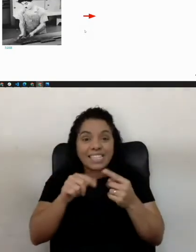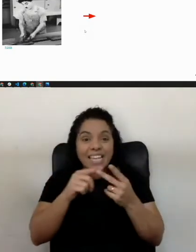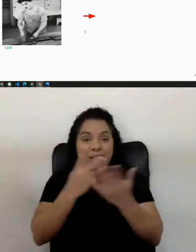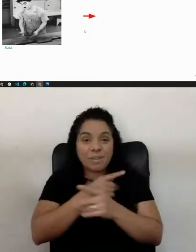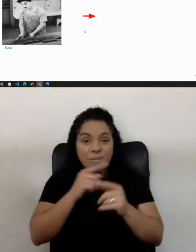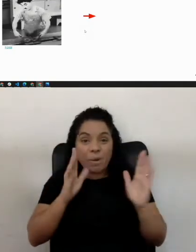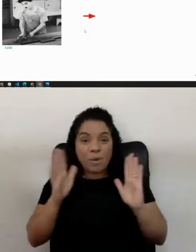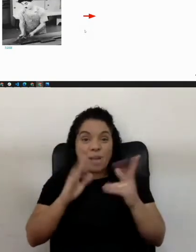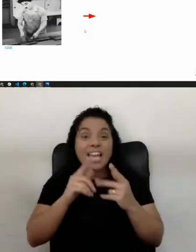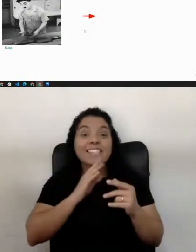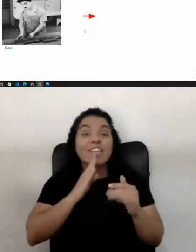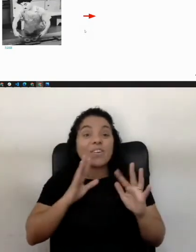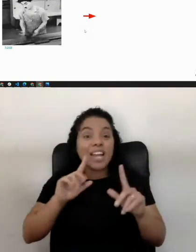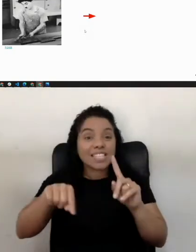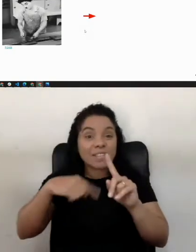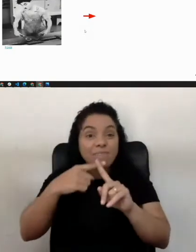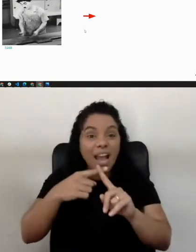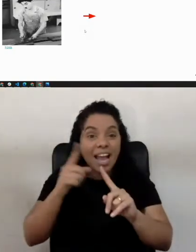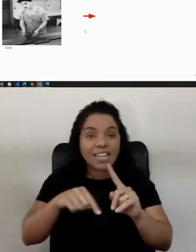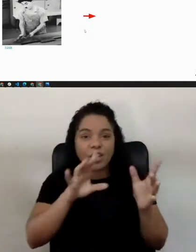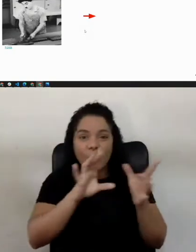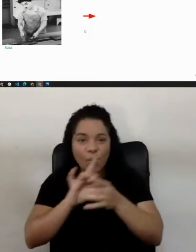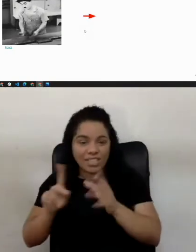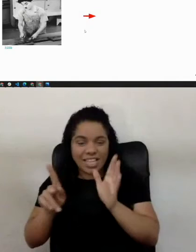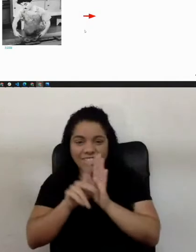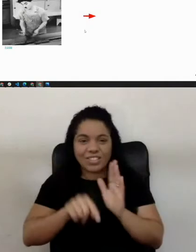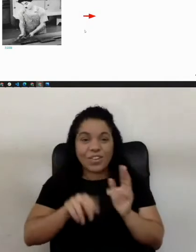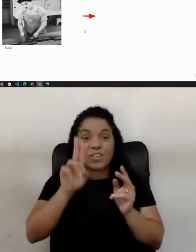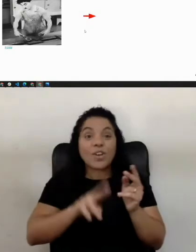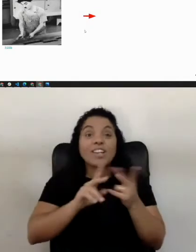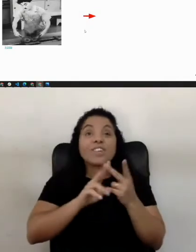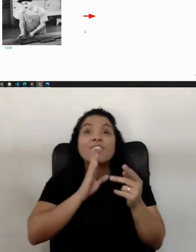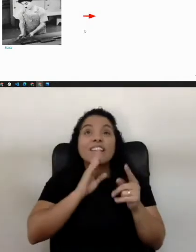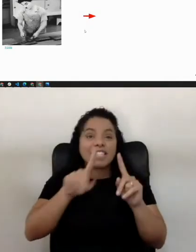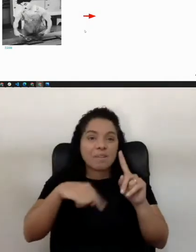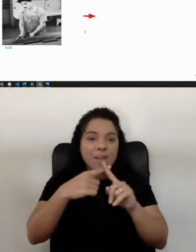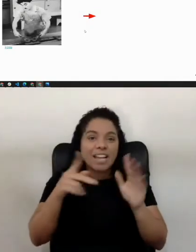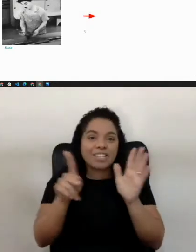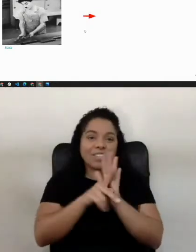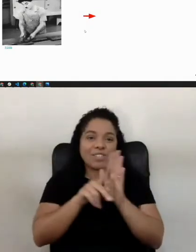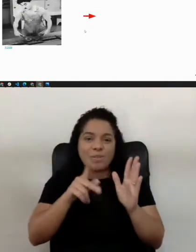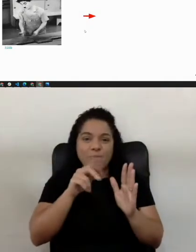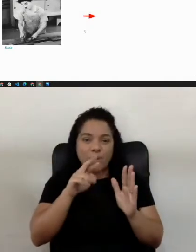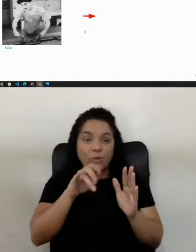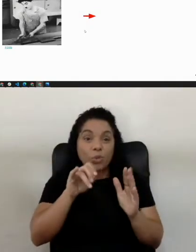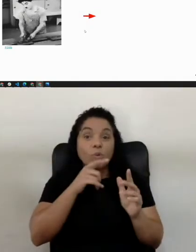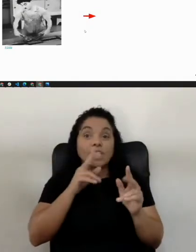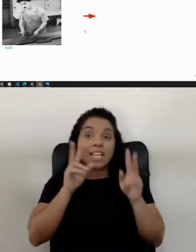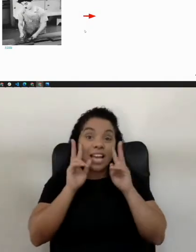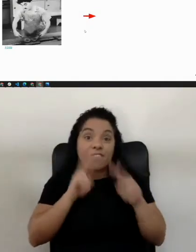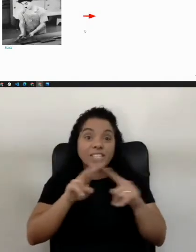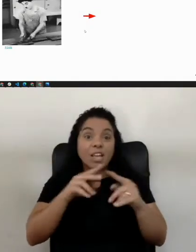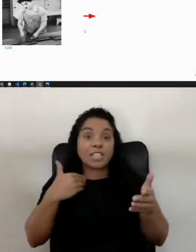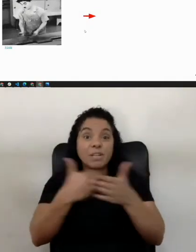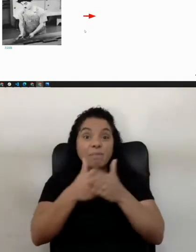ele conhece ainda mais o contexto do usuário, conhece ainda mais do produto e ainda traz a visão de impactos do que